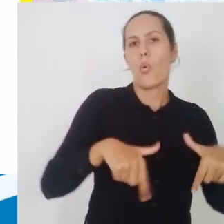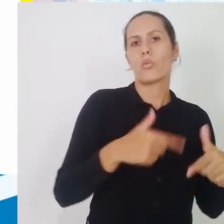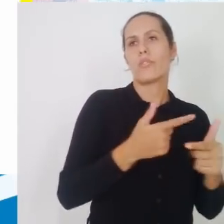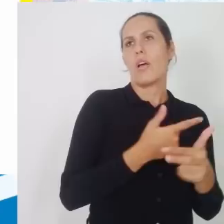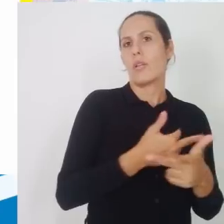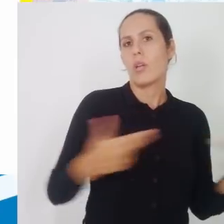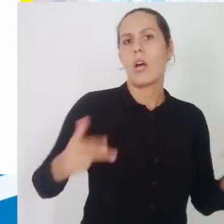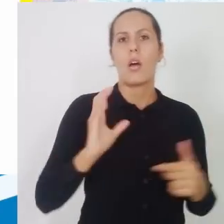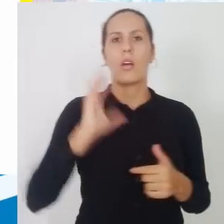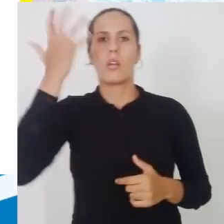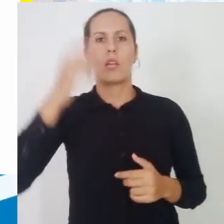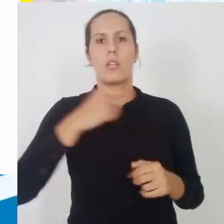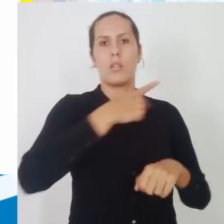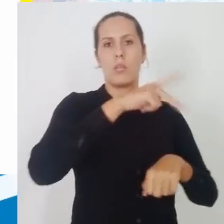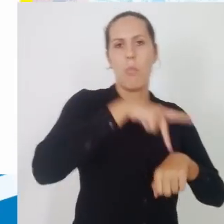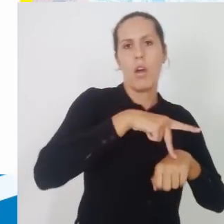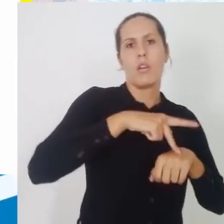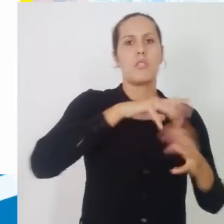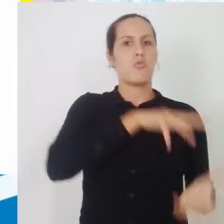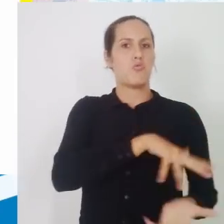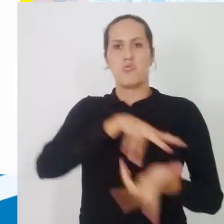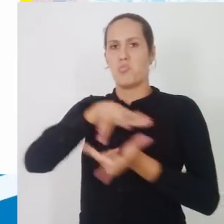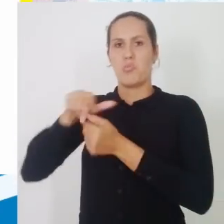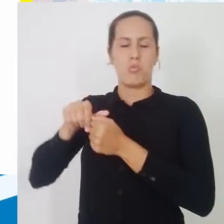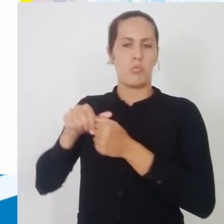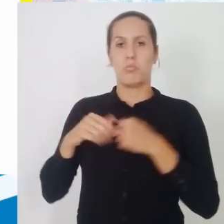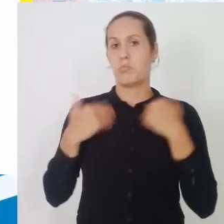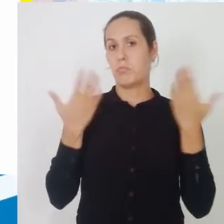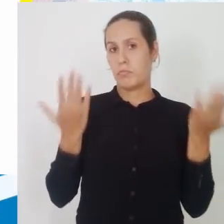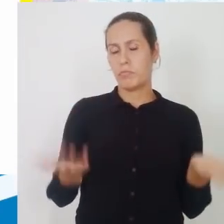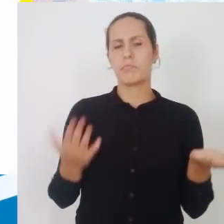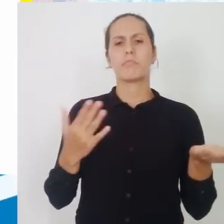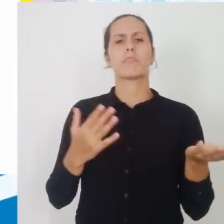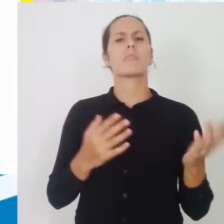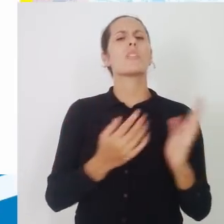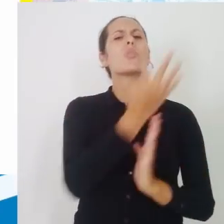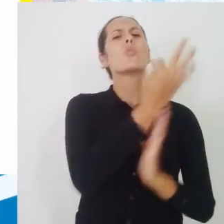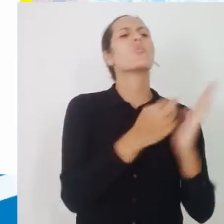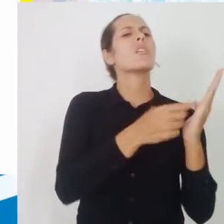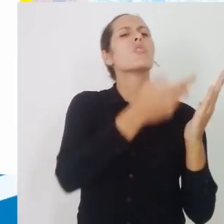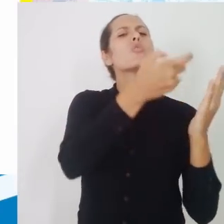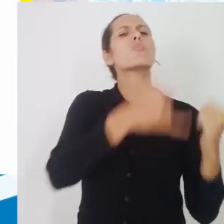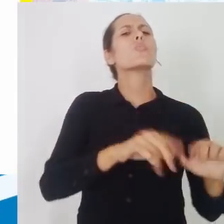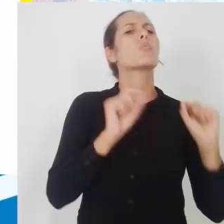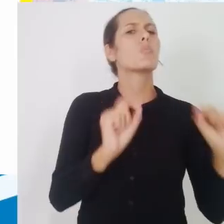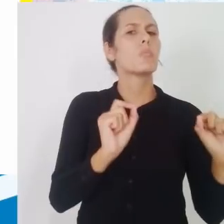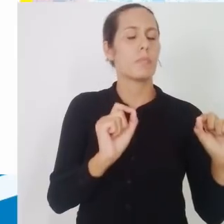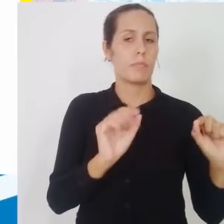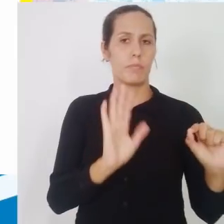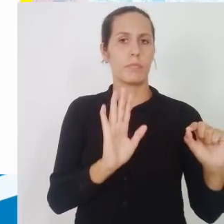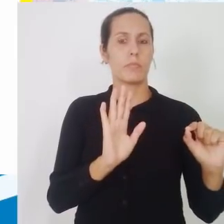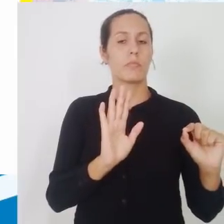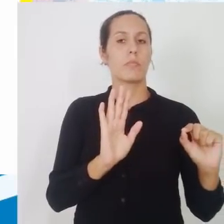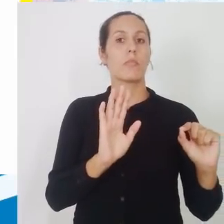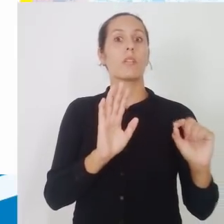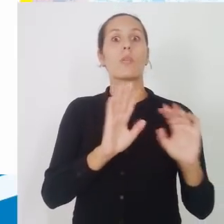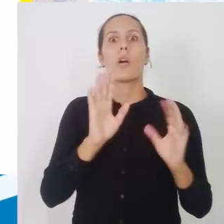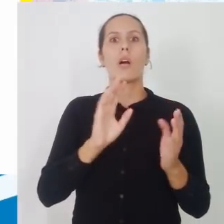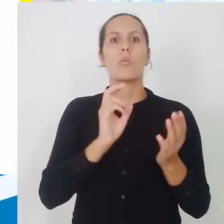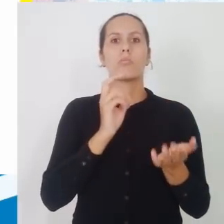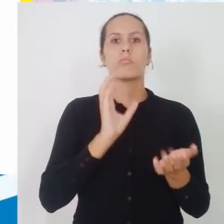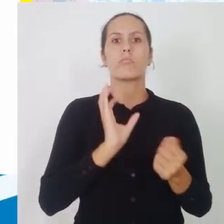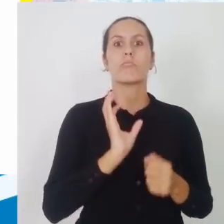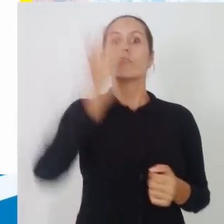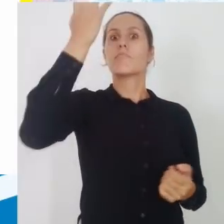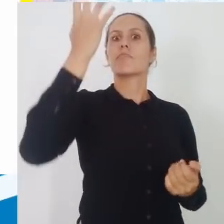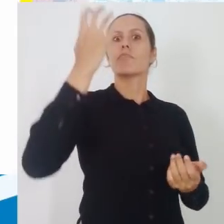ele vive e no mundo. Do que fala principalmente o texto, ou seja, Qual é o fato que essa notícia quer